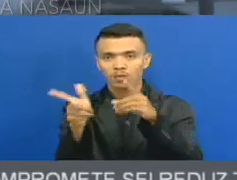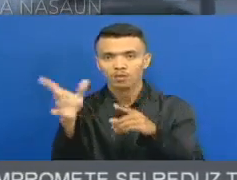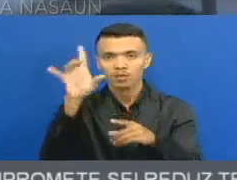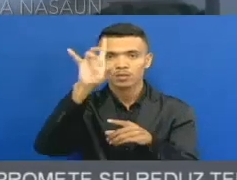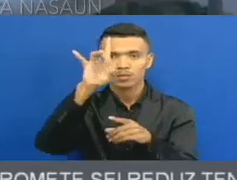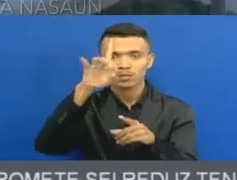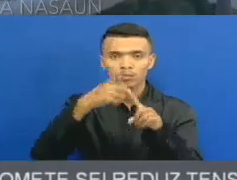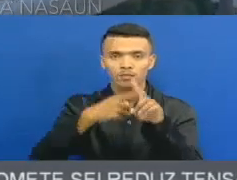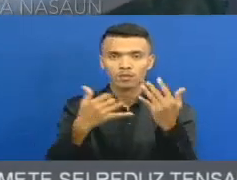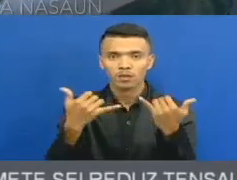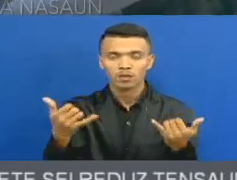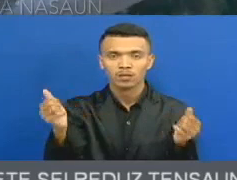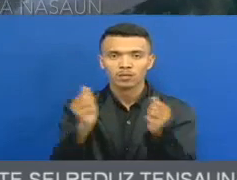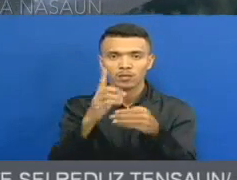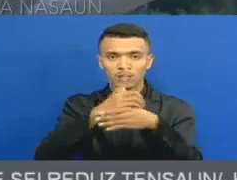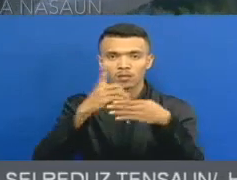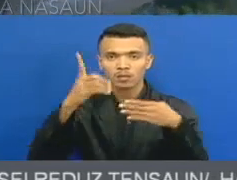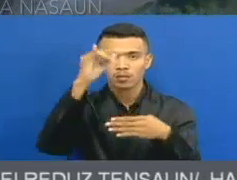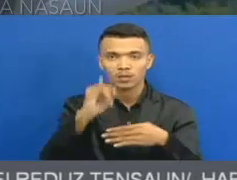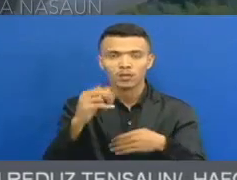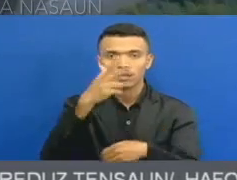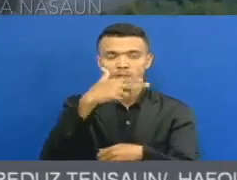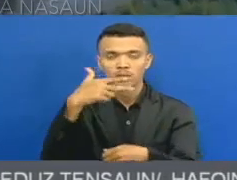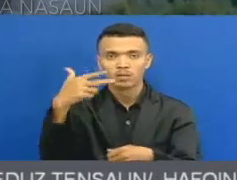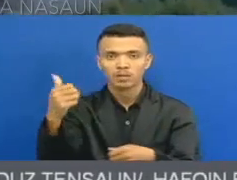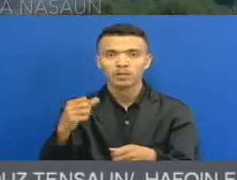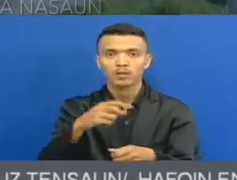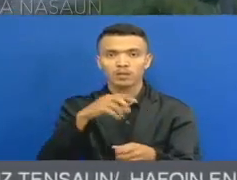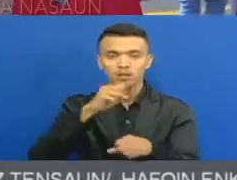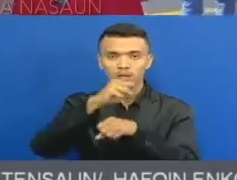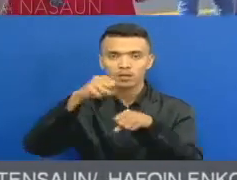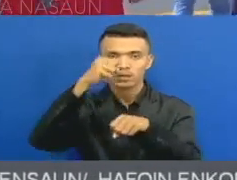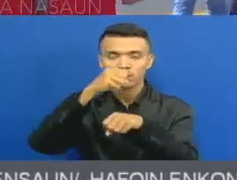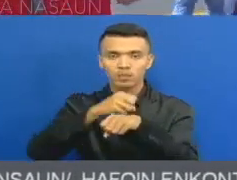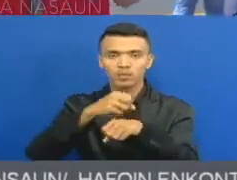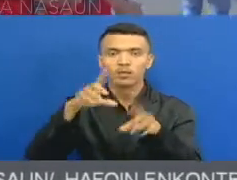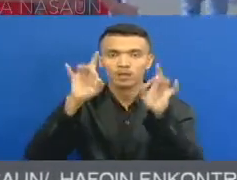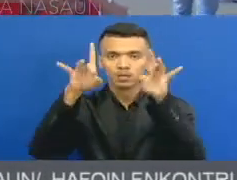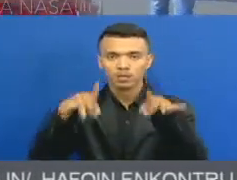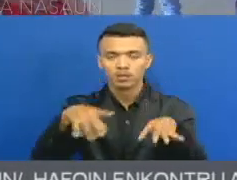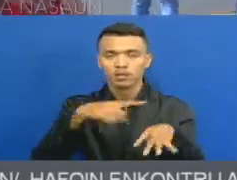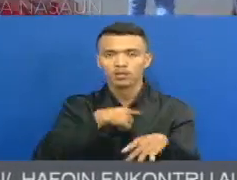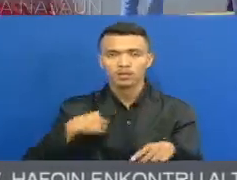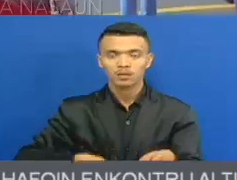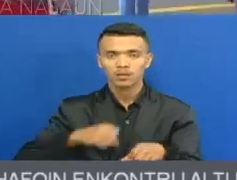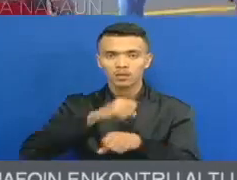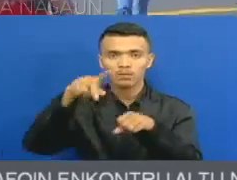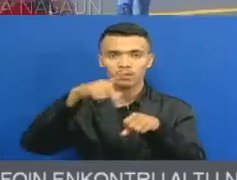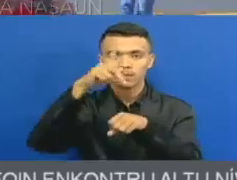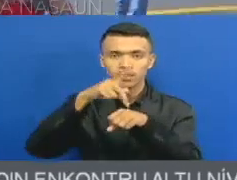Resingualu Fulangne, ho rute Dili Jakarta, Indonésia, Singapura, Austrália, China, Filipina,